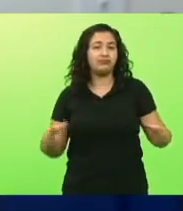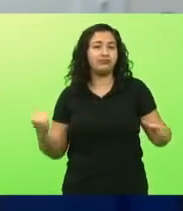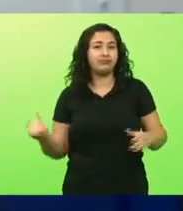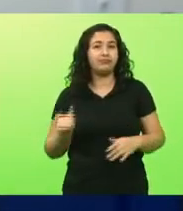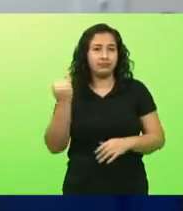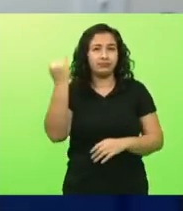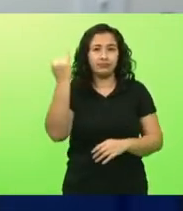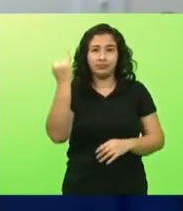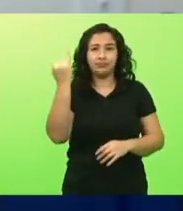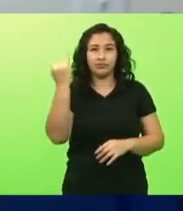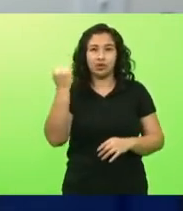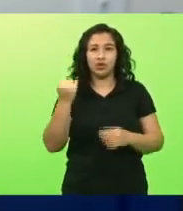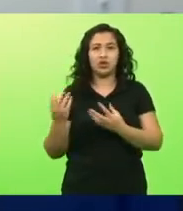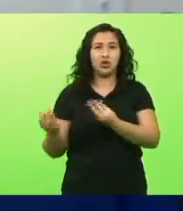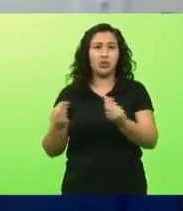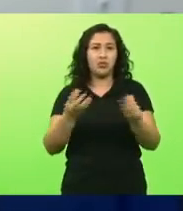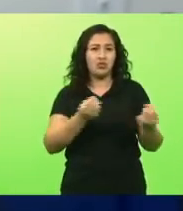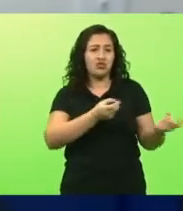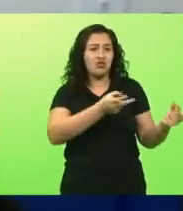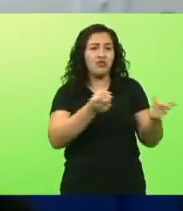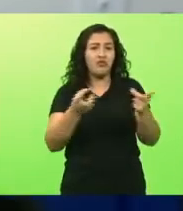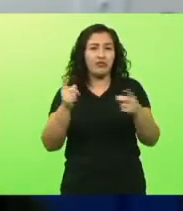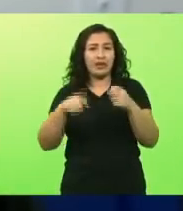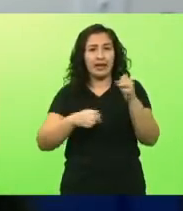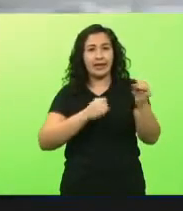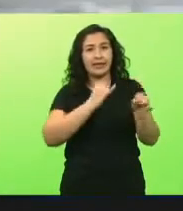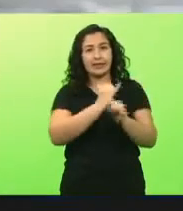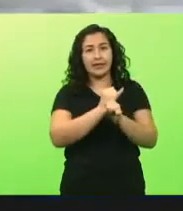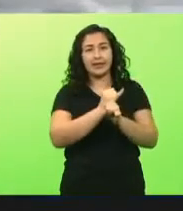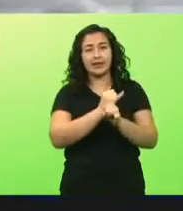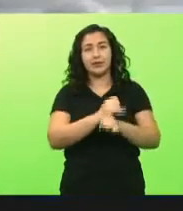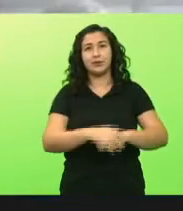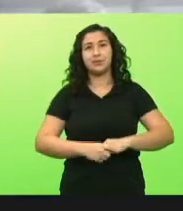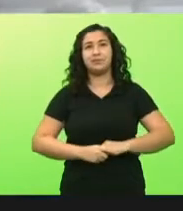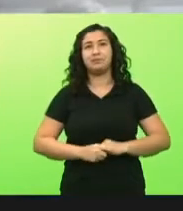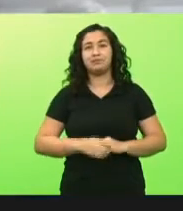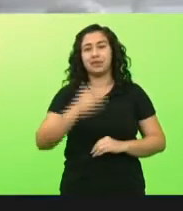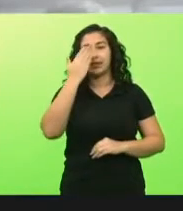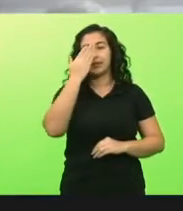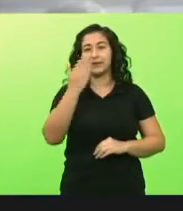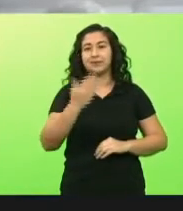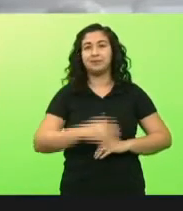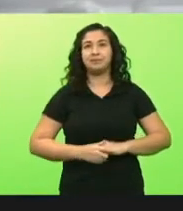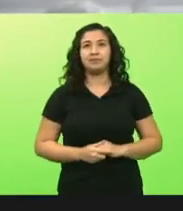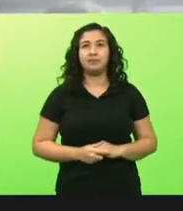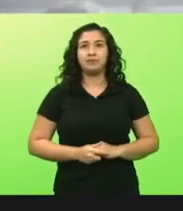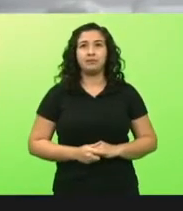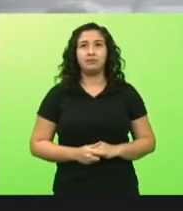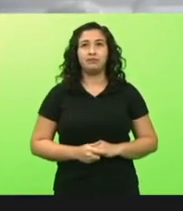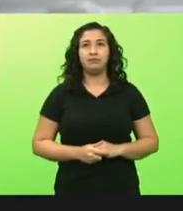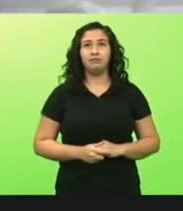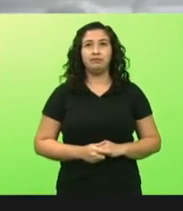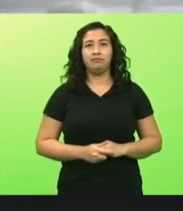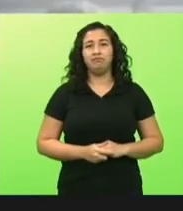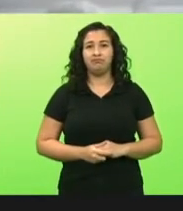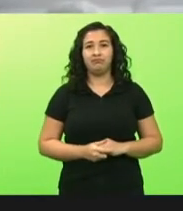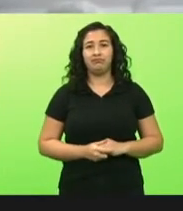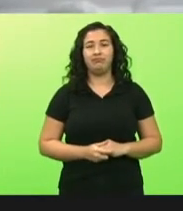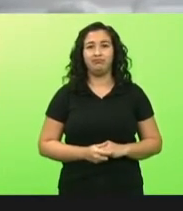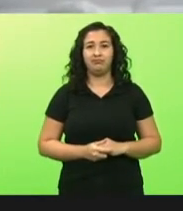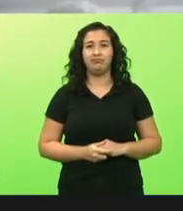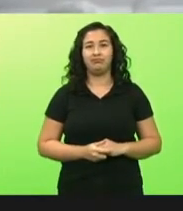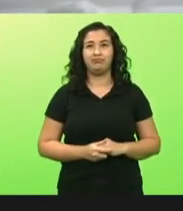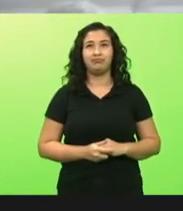cada vez mais as vendas serão pela internet. Muito obrigado. Uma parte, senhor presidente. A palavra, deputado Nilson